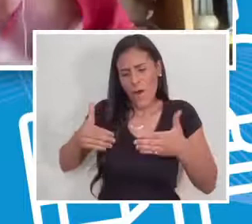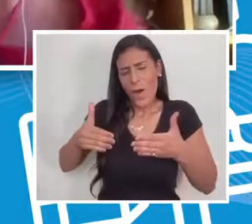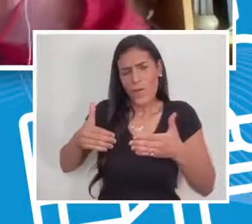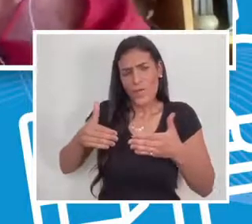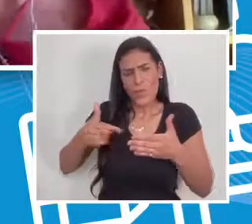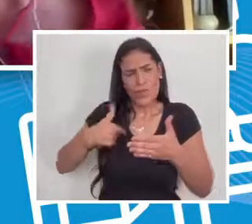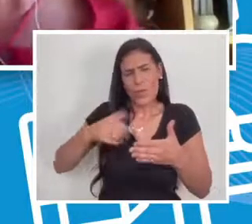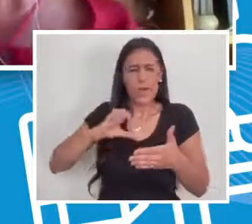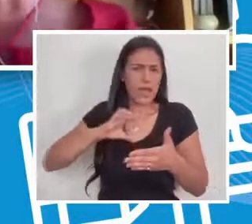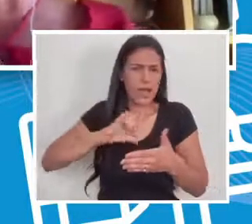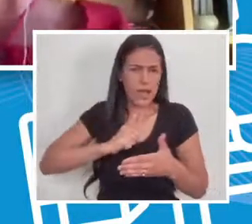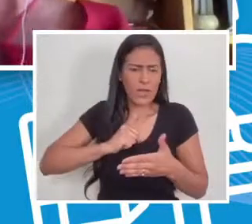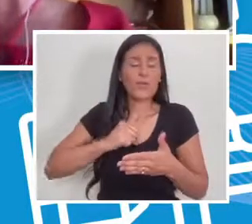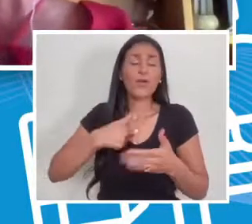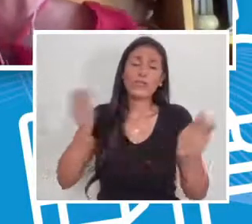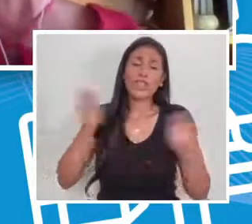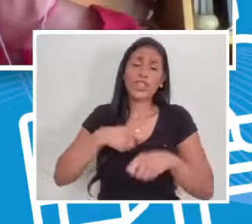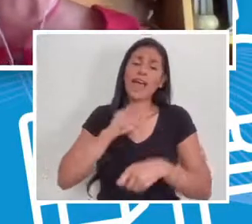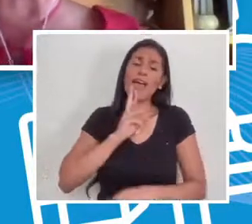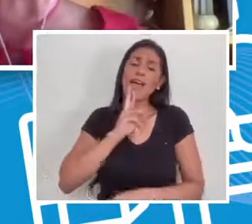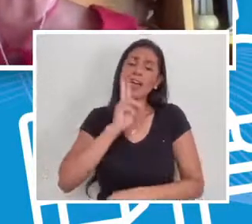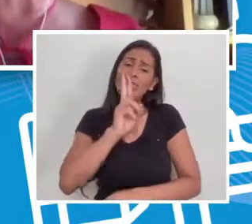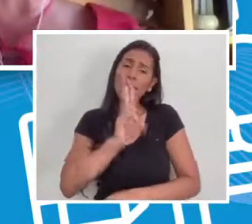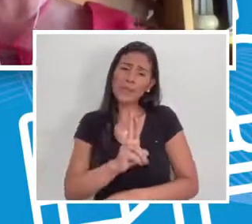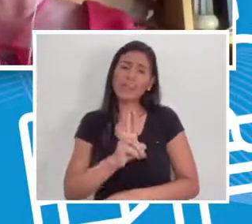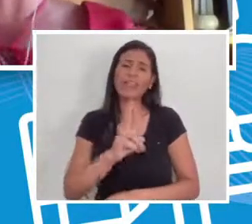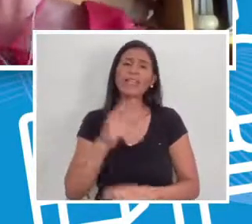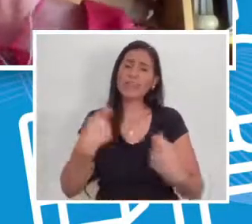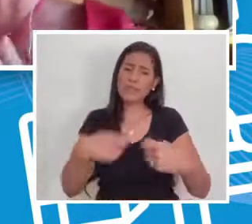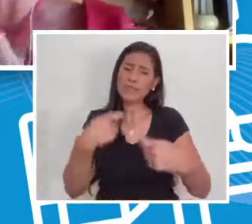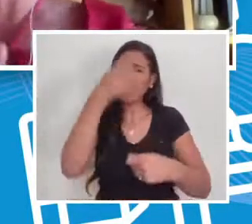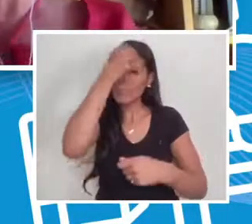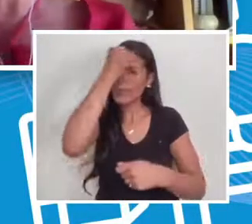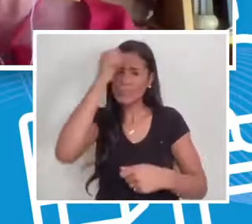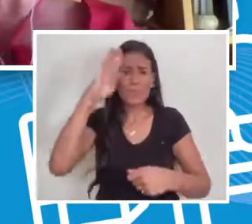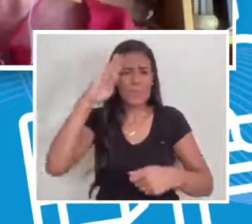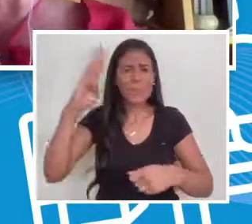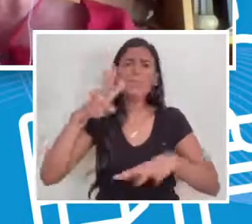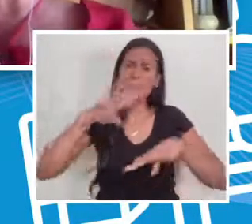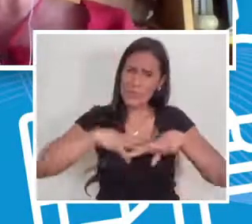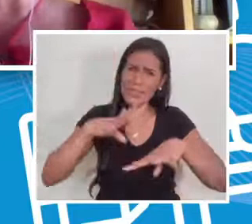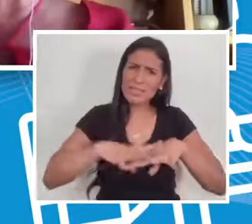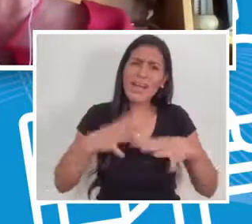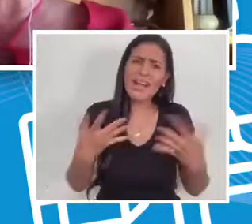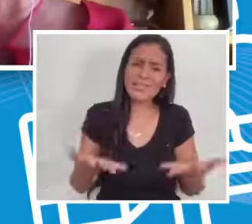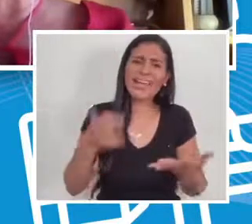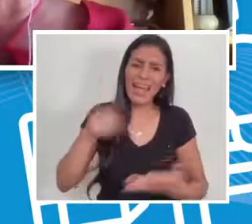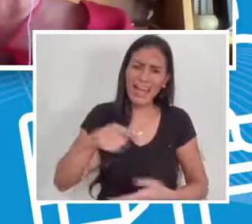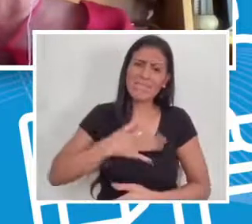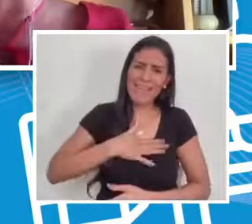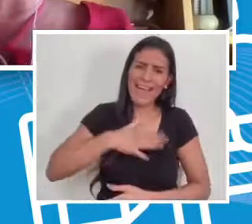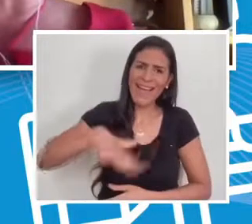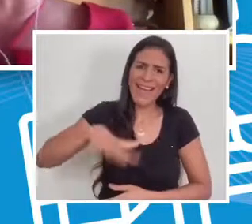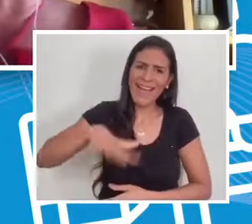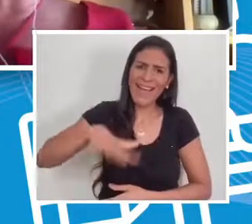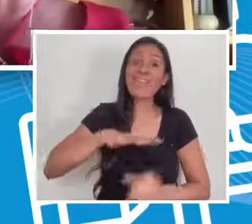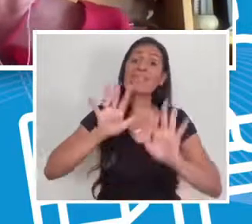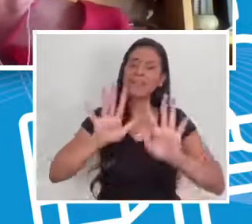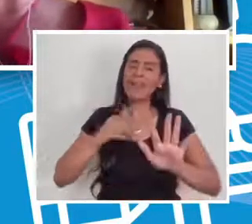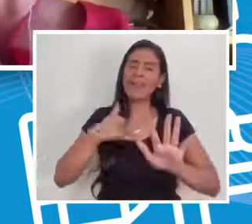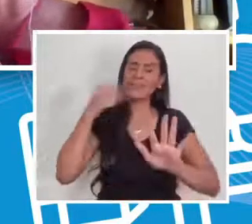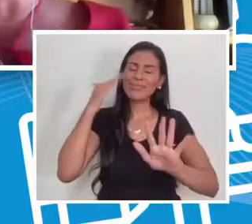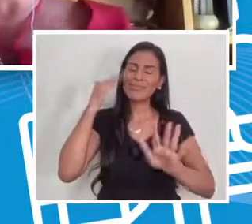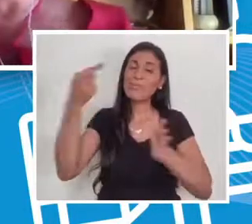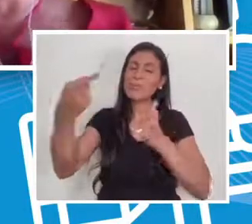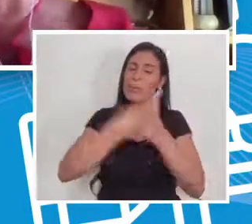eu entendi que a pergunta é um pouco mais ampla do que isso, né? Então eu vou dizer que existem muitas coisas,